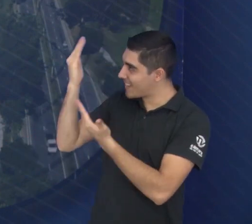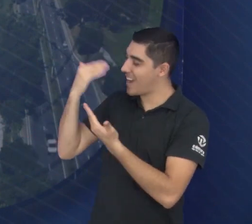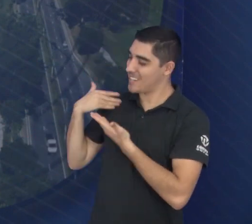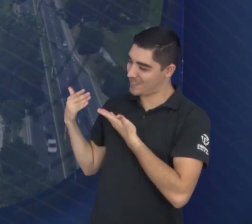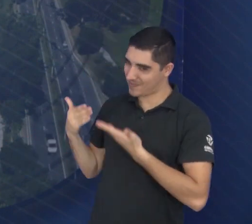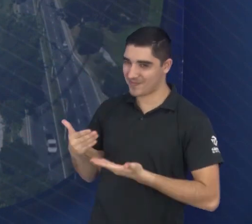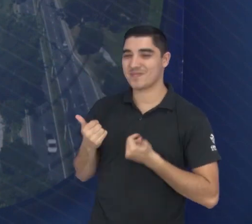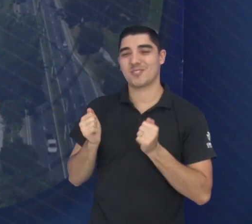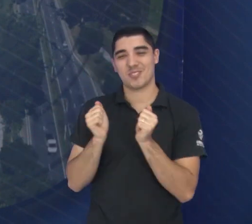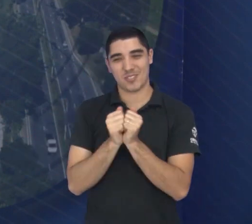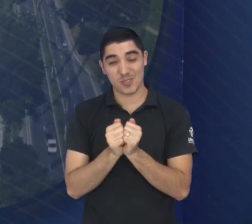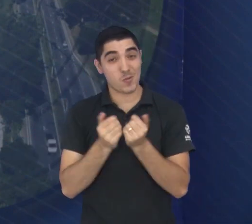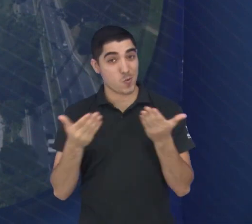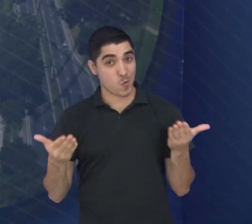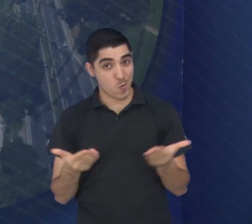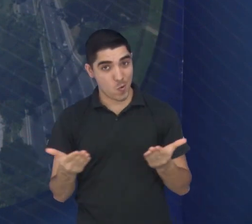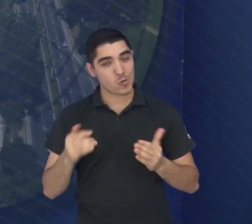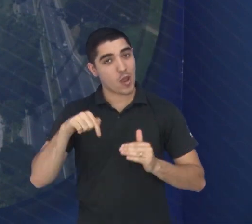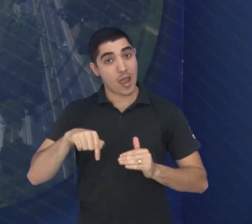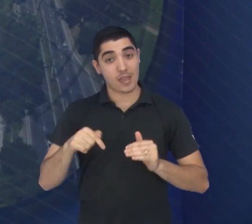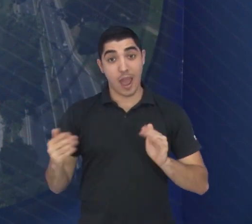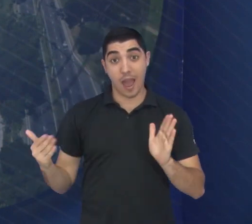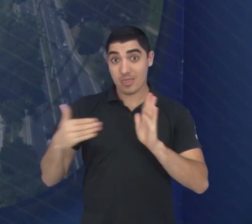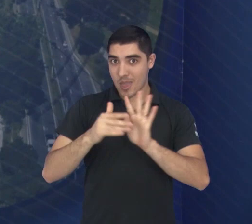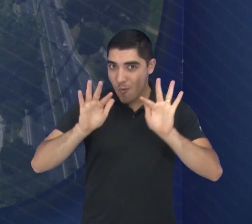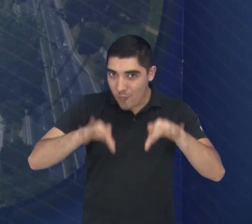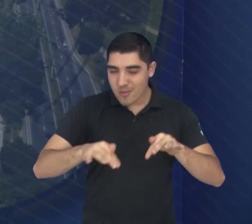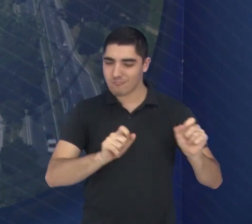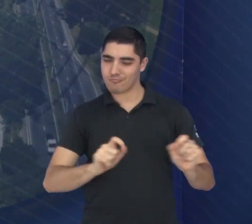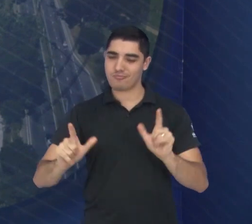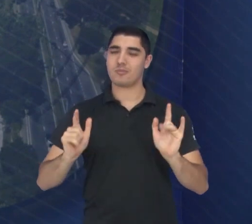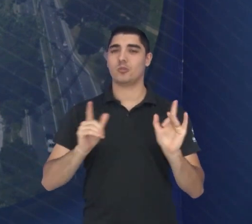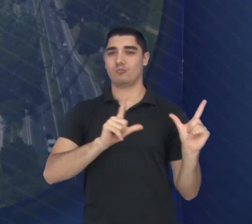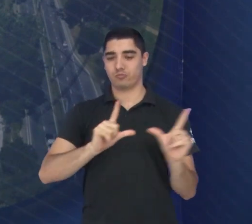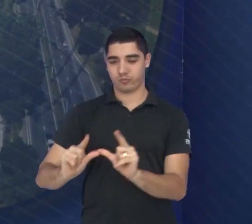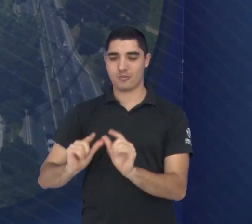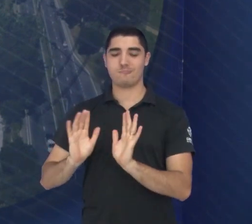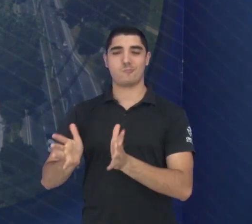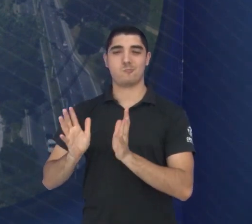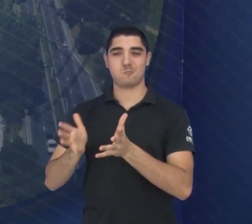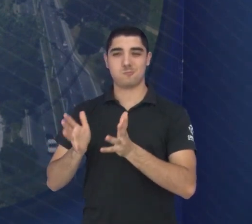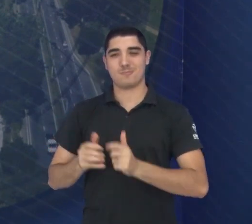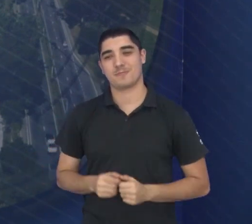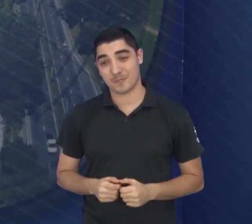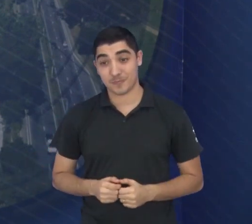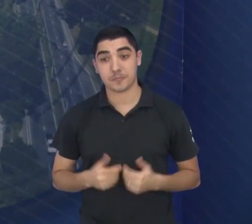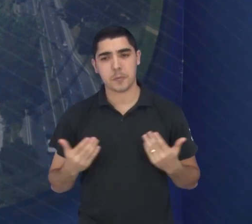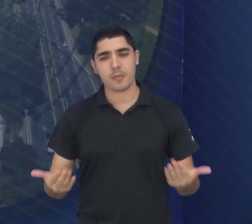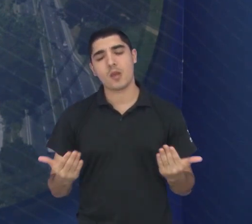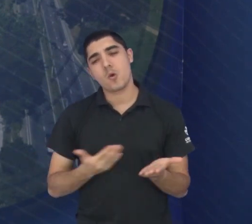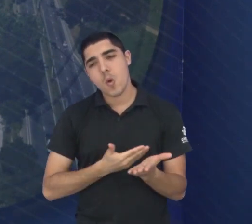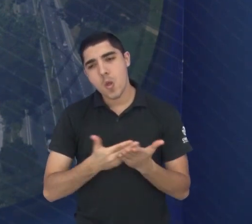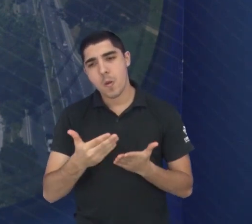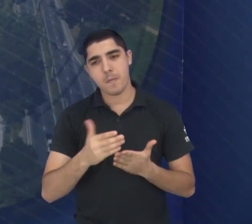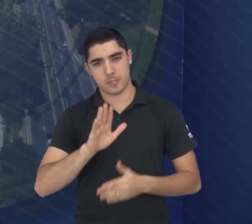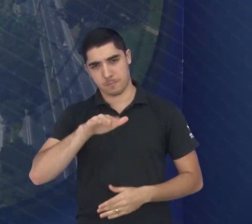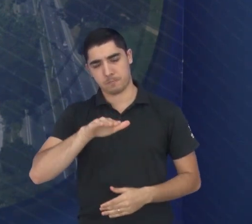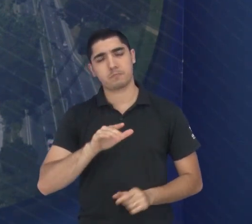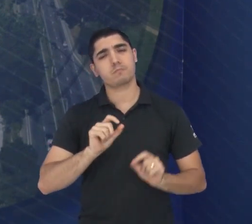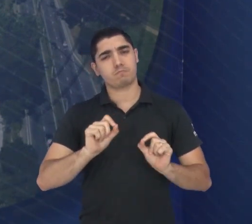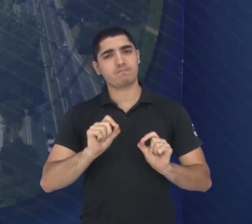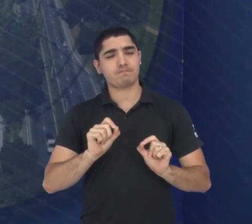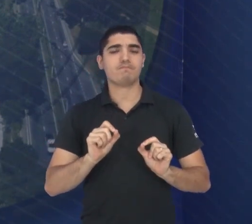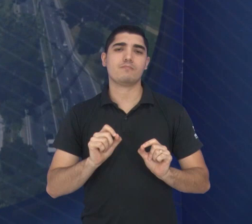Luiz. Estará conosco até o fim do programa de hoje. Então vamos lá, gente. Como eu mencionei, né, é